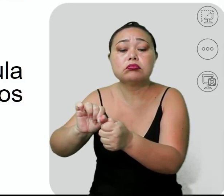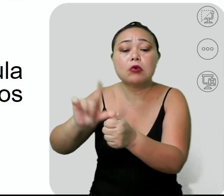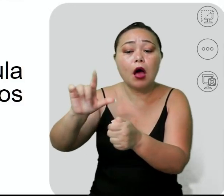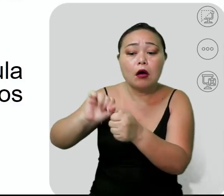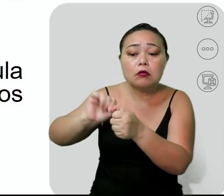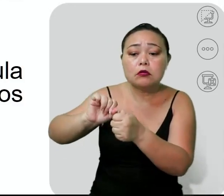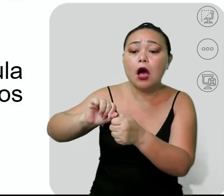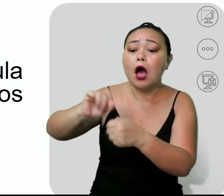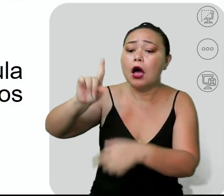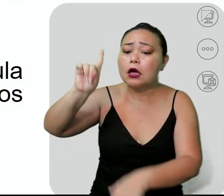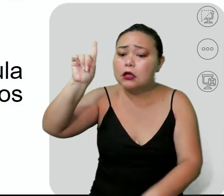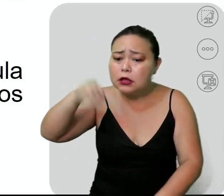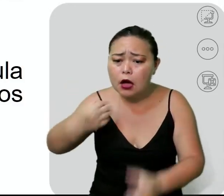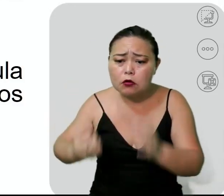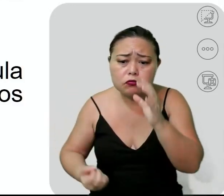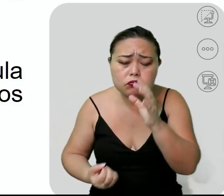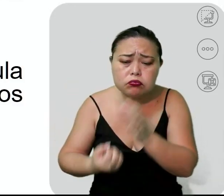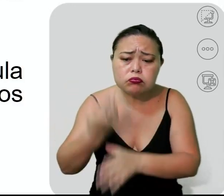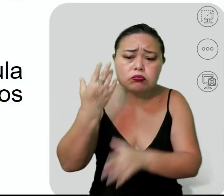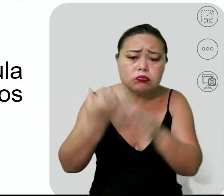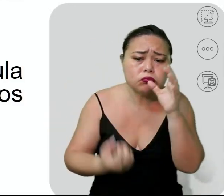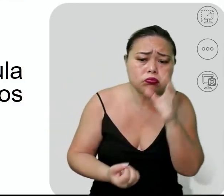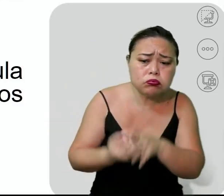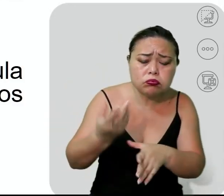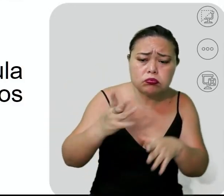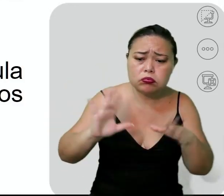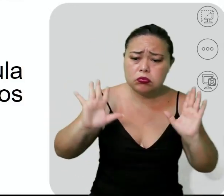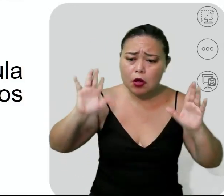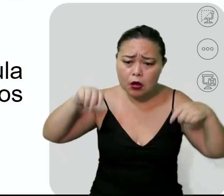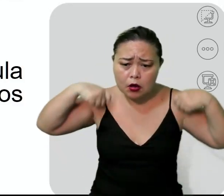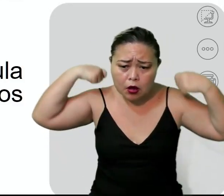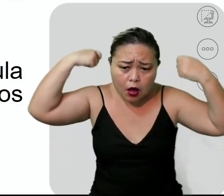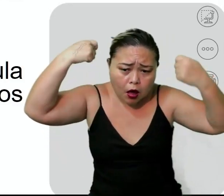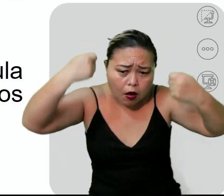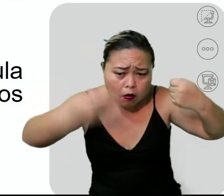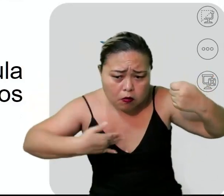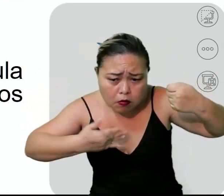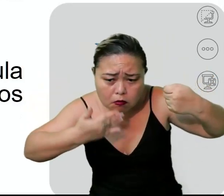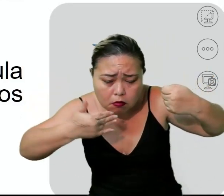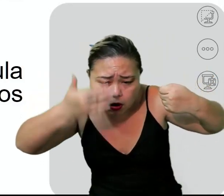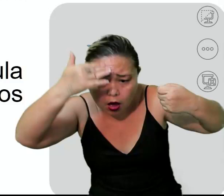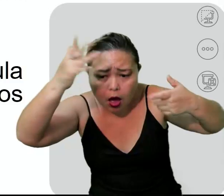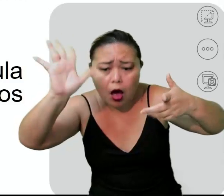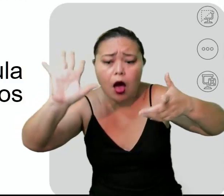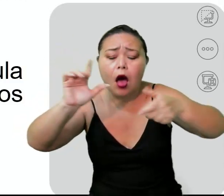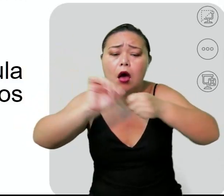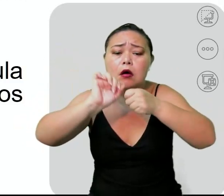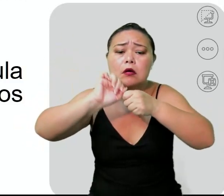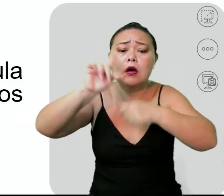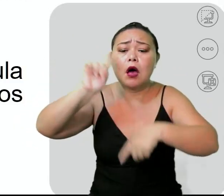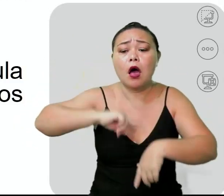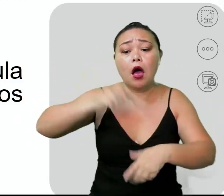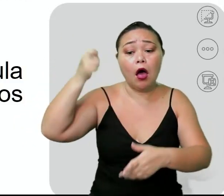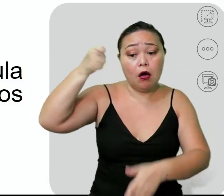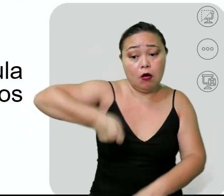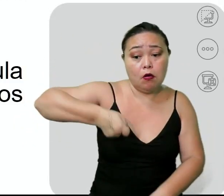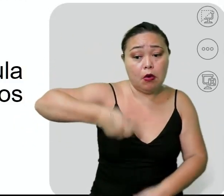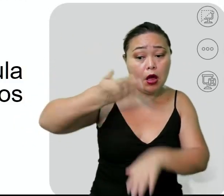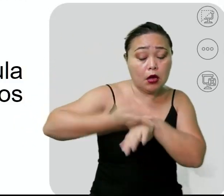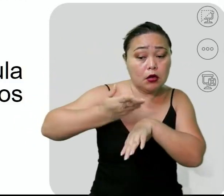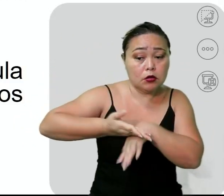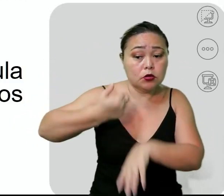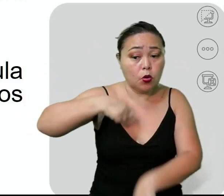o islamismo. Os muçulmanos estão invadindo a Europa. Eles vão colocar em prática a sua religião.